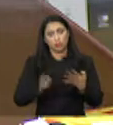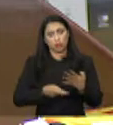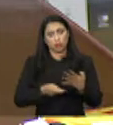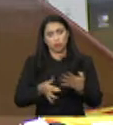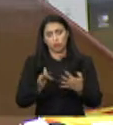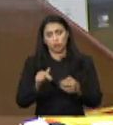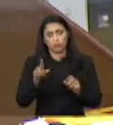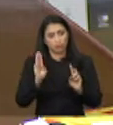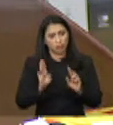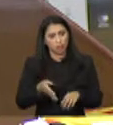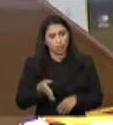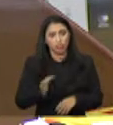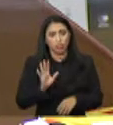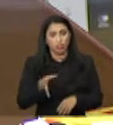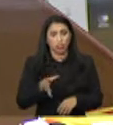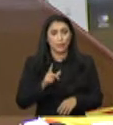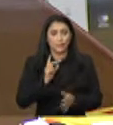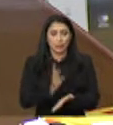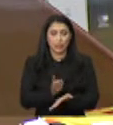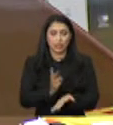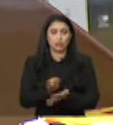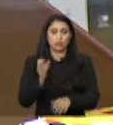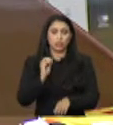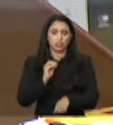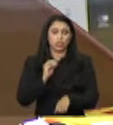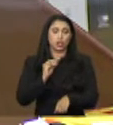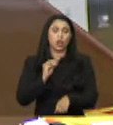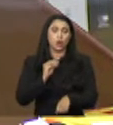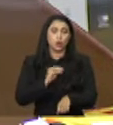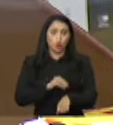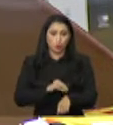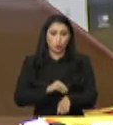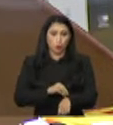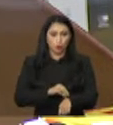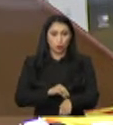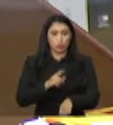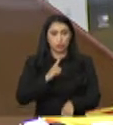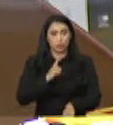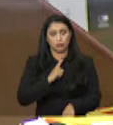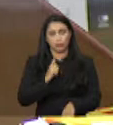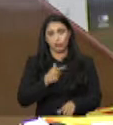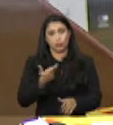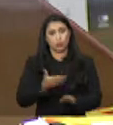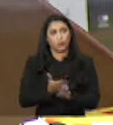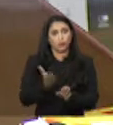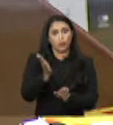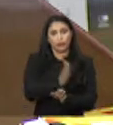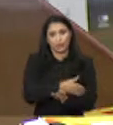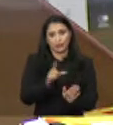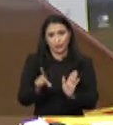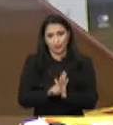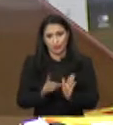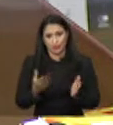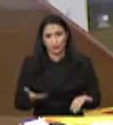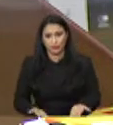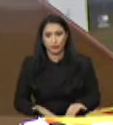por improbidade culposa não vejo como se aplicar retroativamente a lei do mais a extinção do tipo